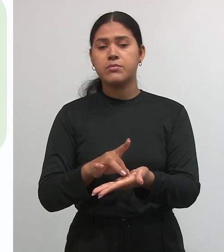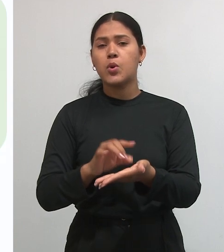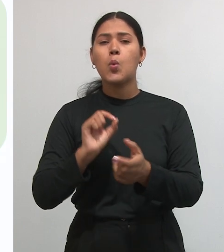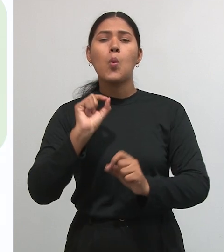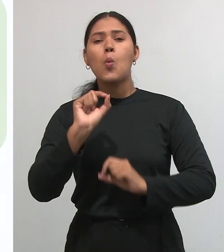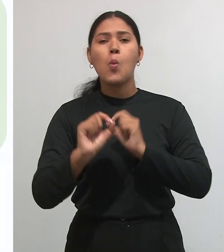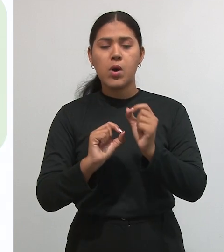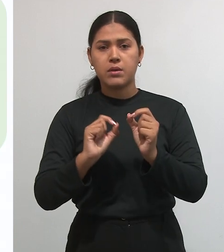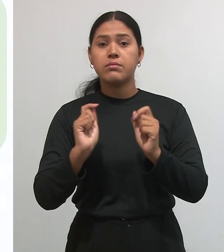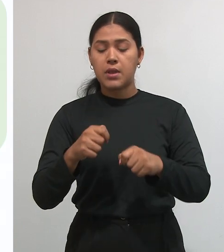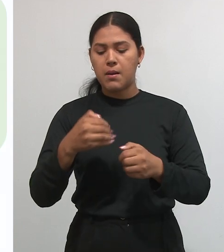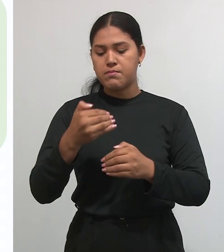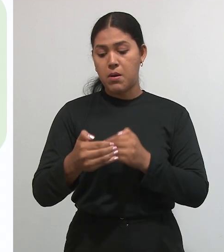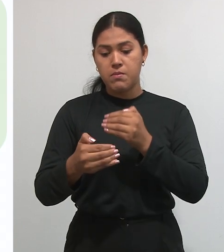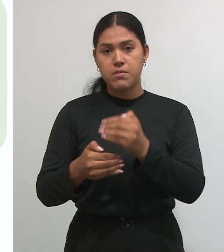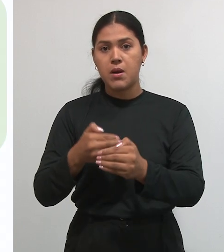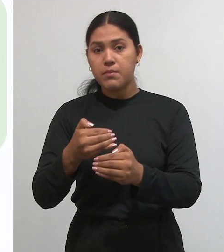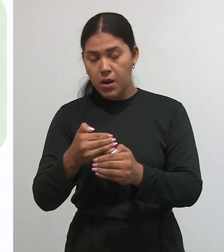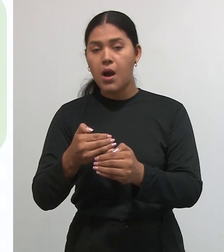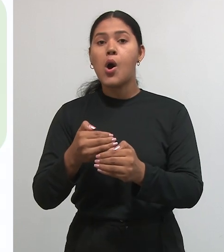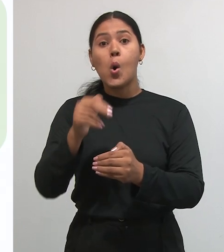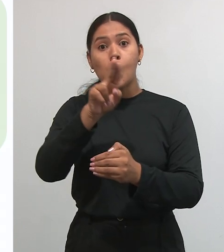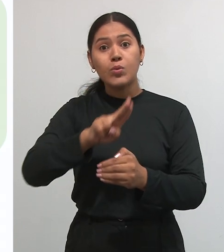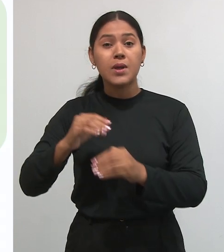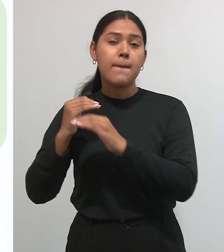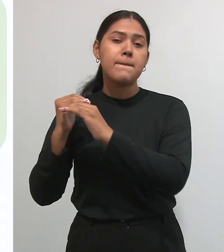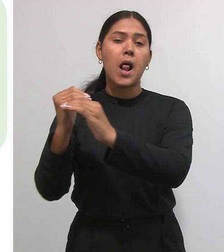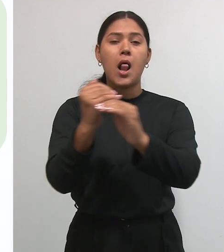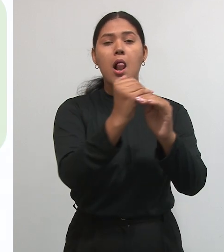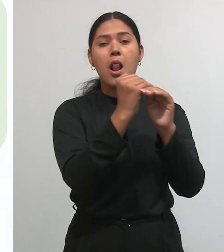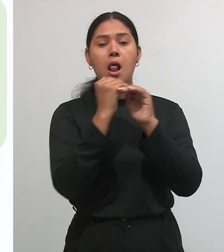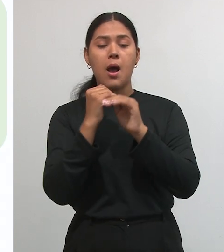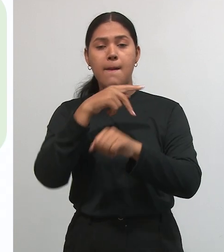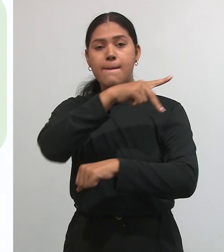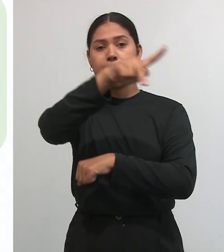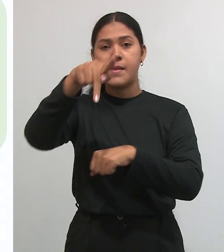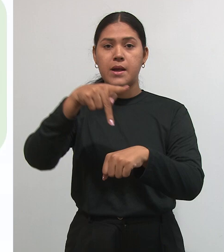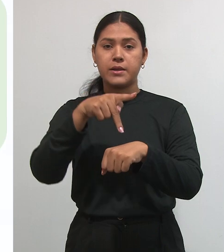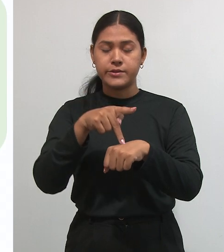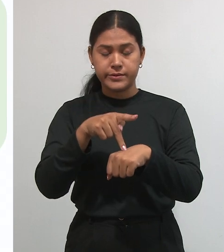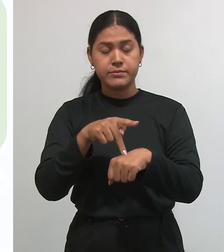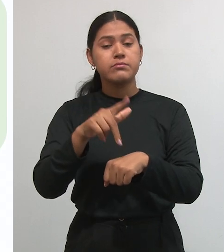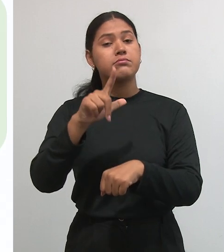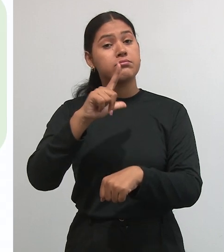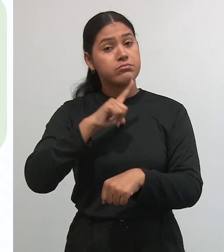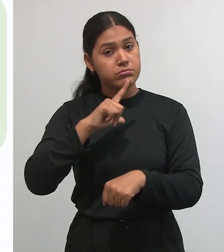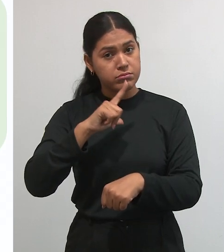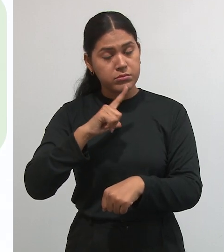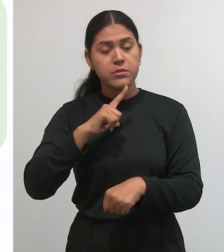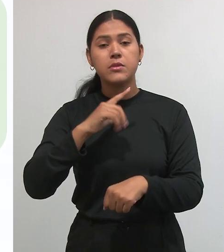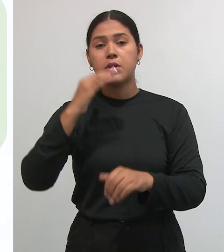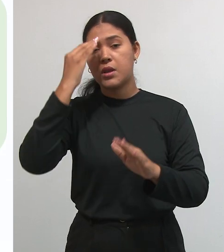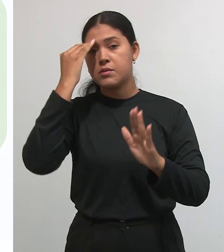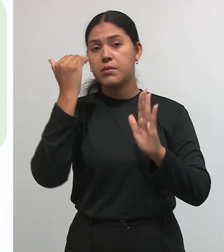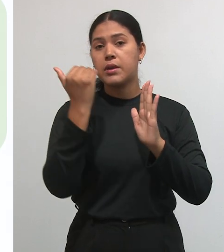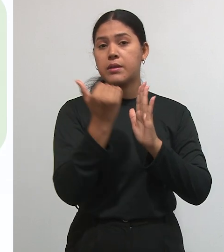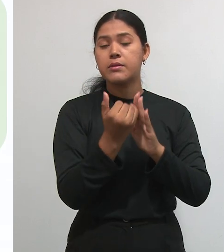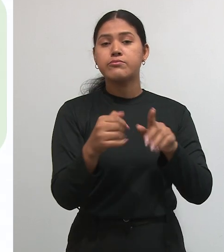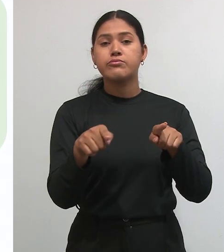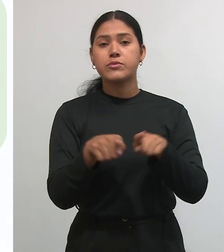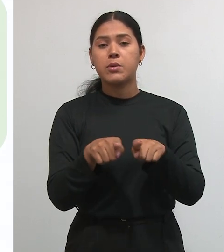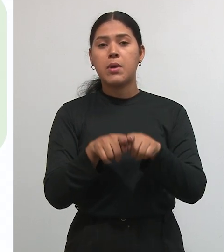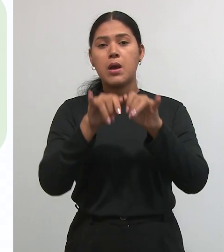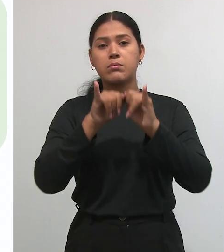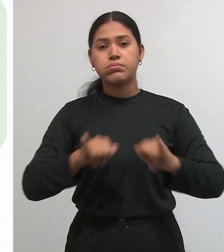da contabilidade, que estão seguindo os padrões internacionais. E elas são editadas pelo nosso Conselho Federal de